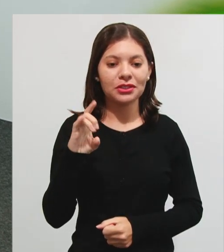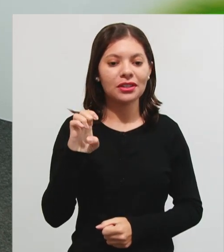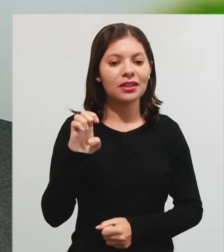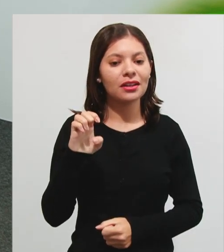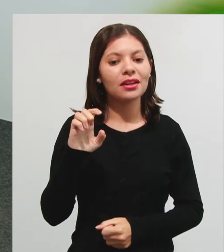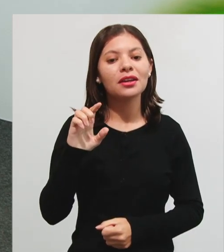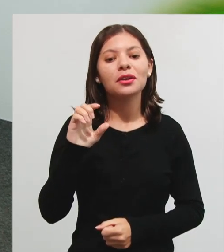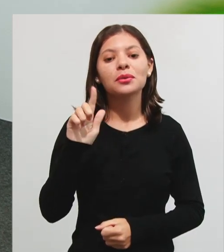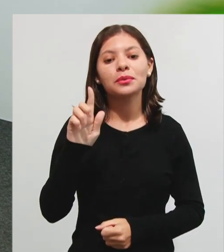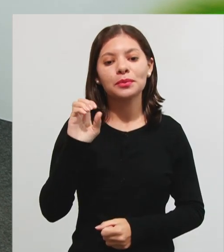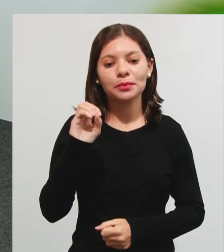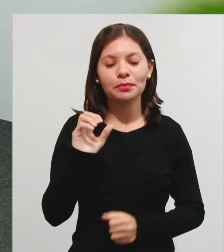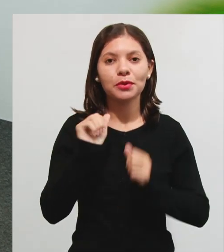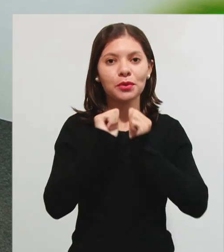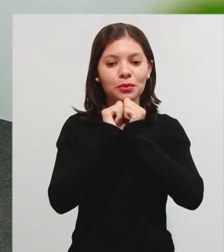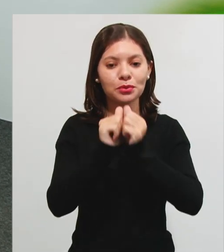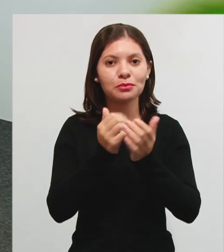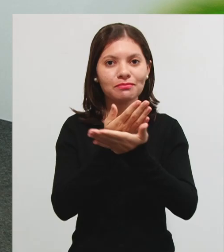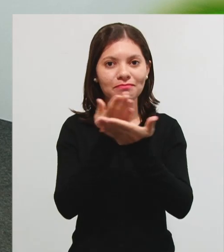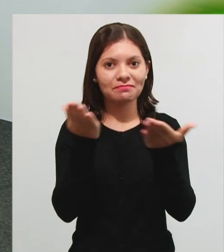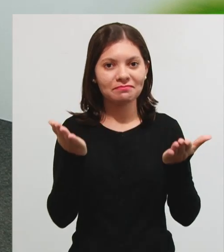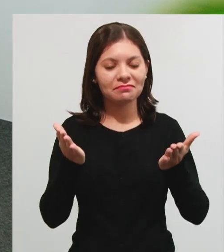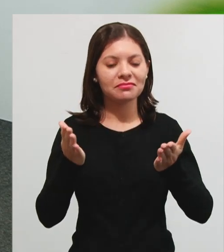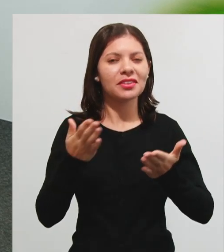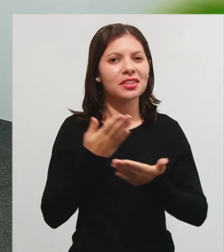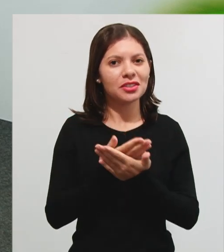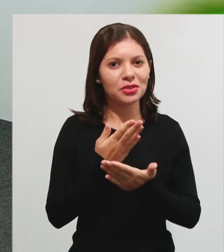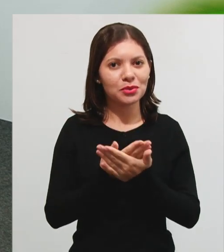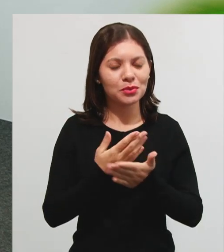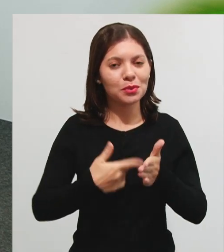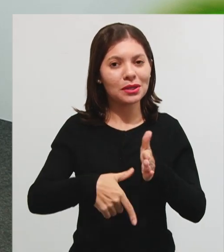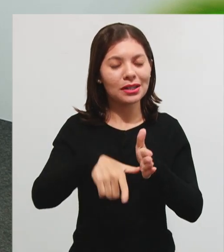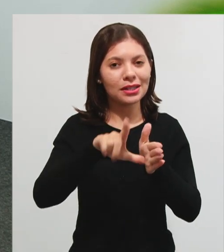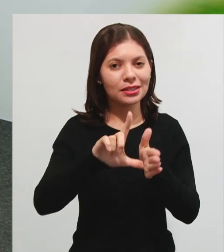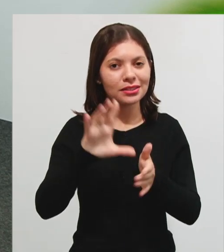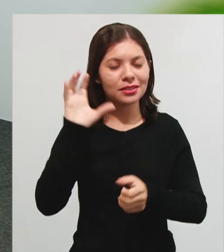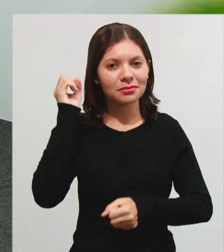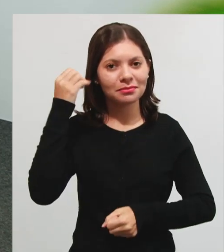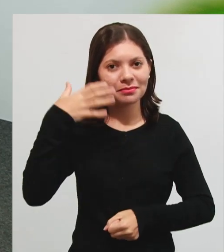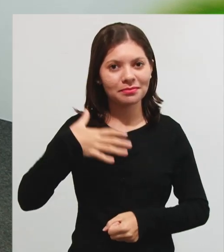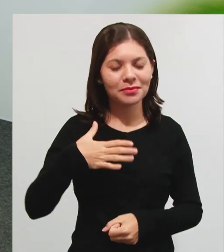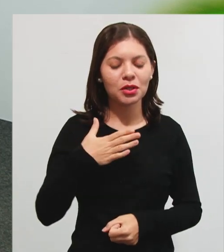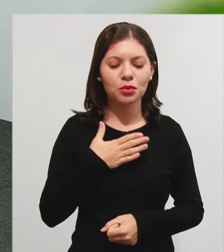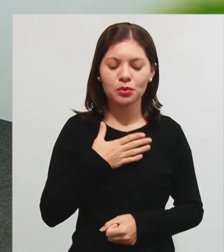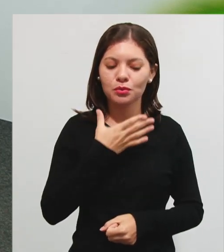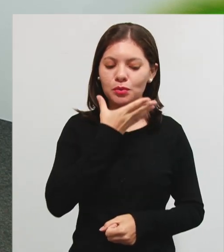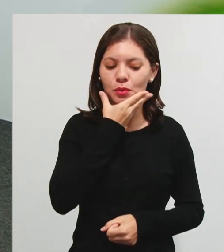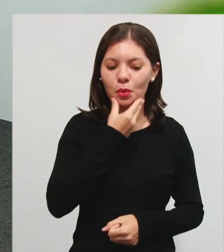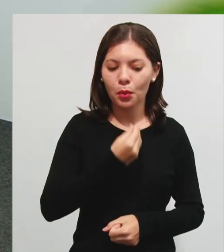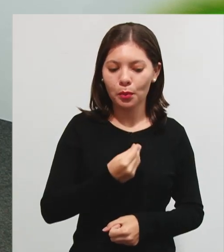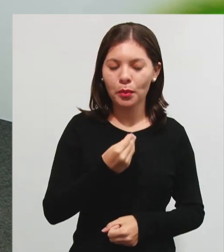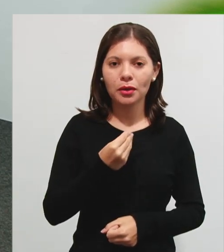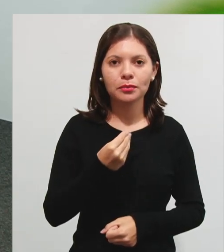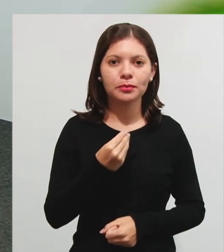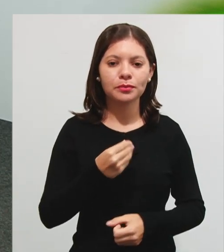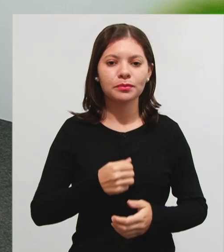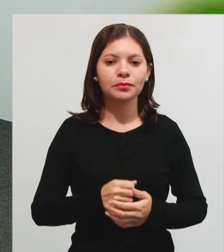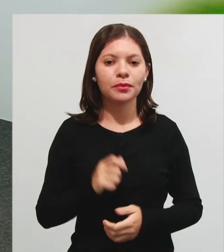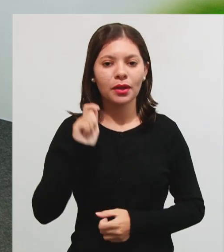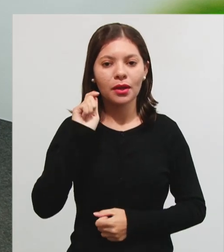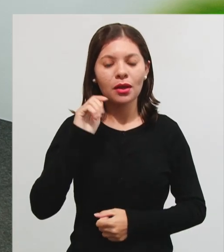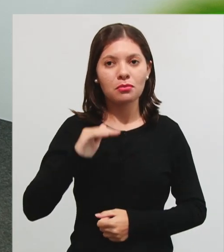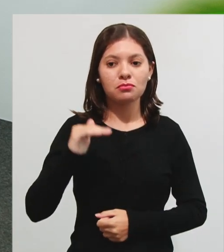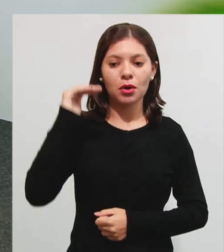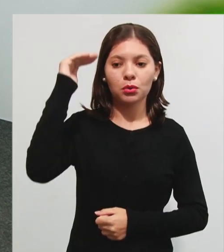acompanhando vocês nessa jornada. Antes de iniciarmos, eu gostaria de fazer minha audiodescrição. Eu sou homem, moreno, 1,90